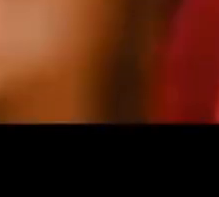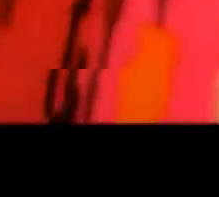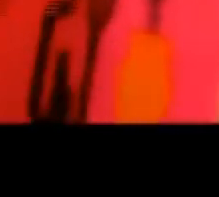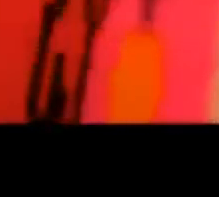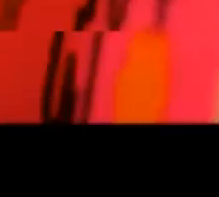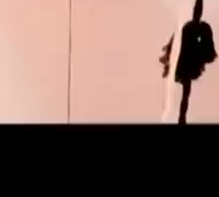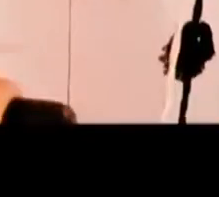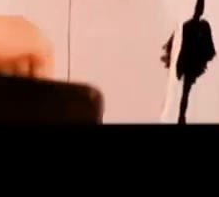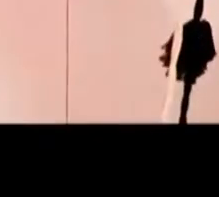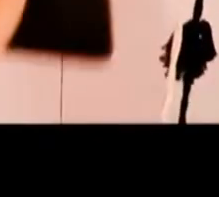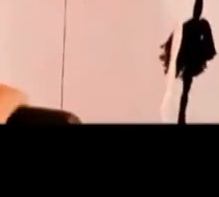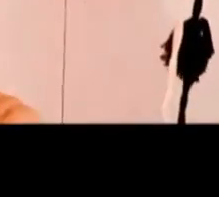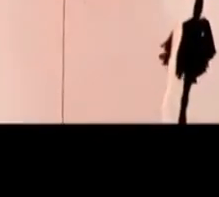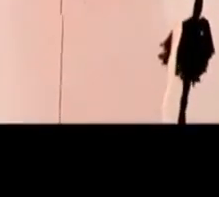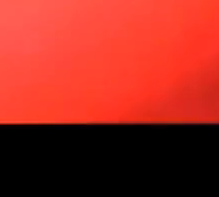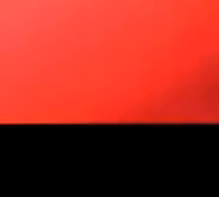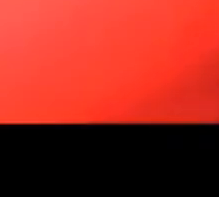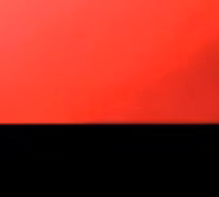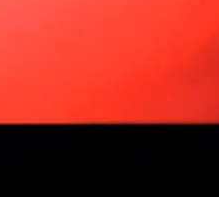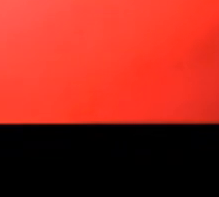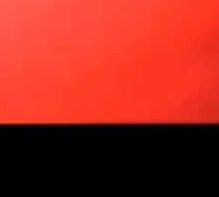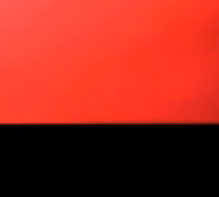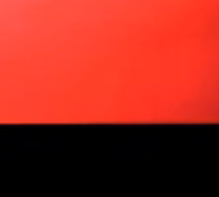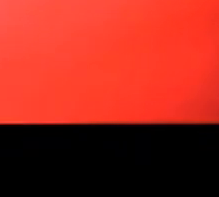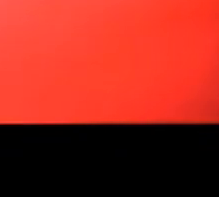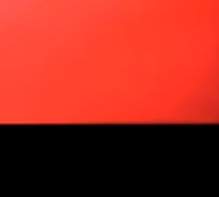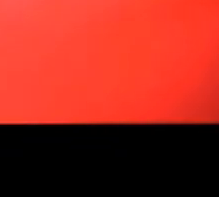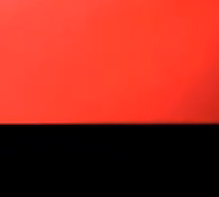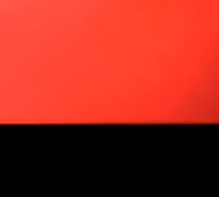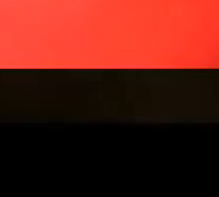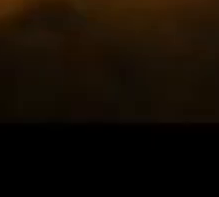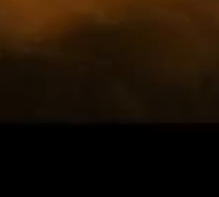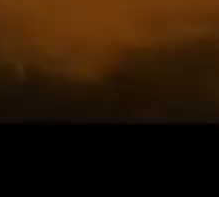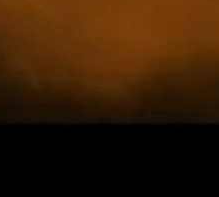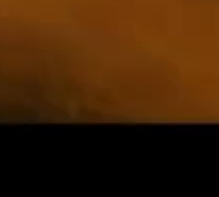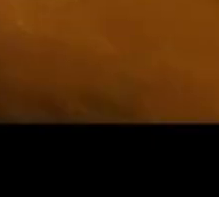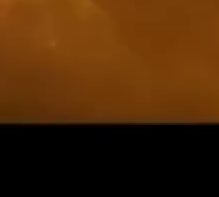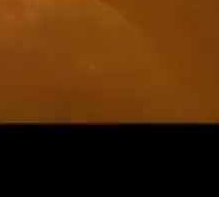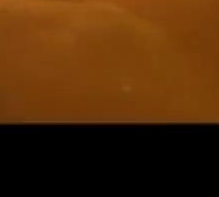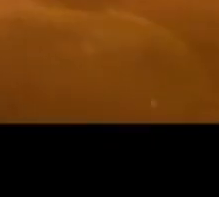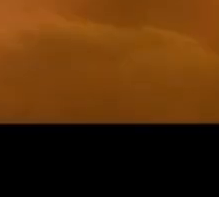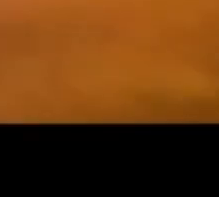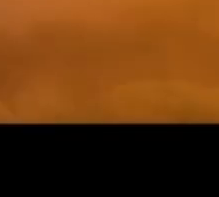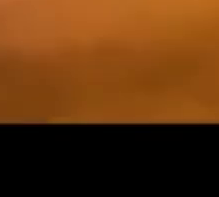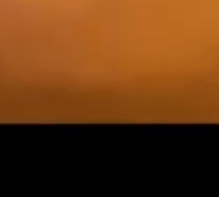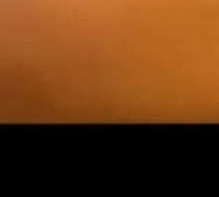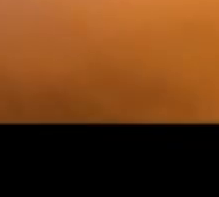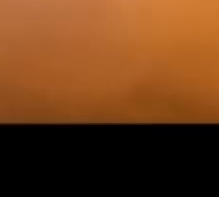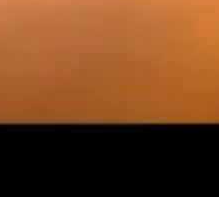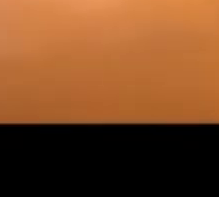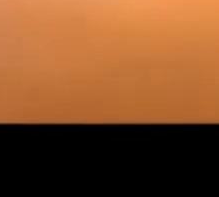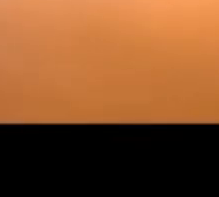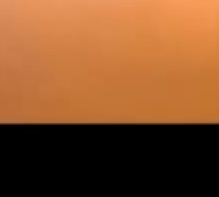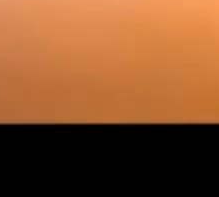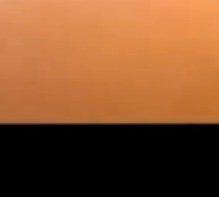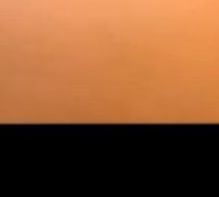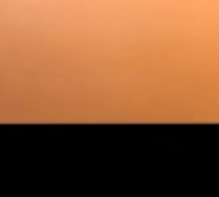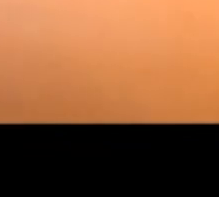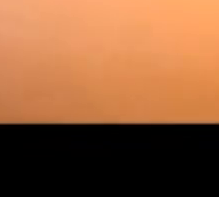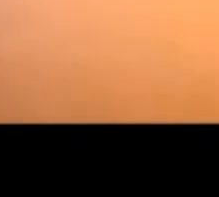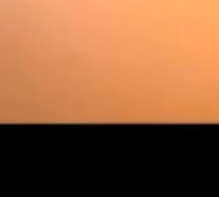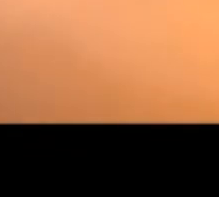Ouro deu de renome grande, porém mais nosso monte dará.